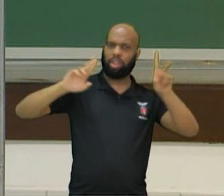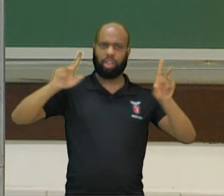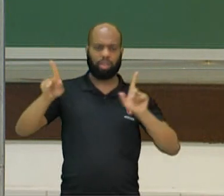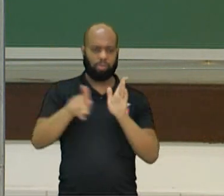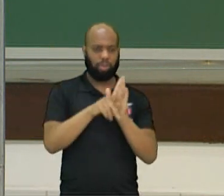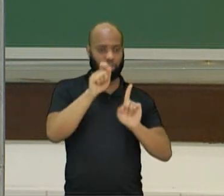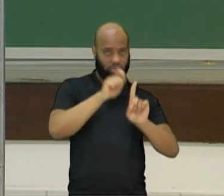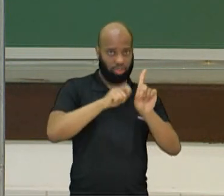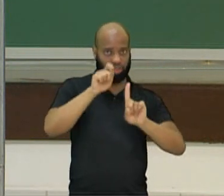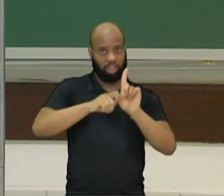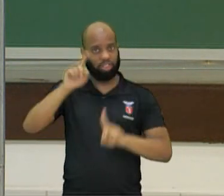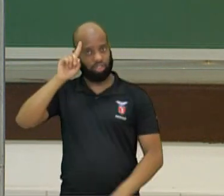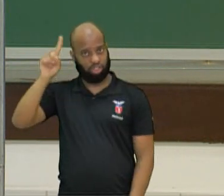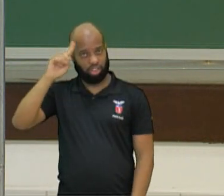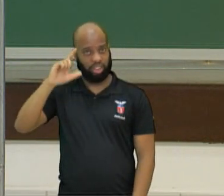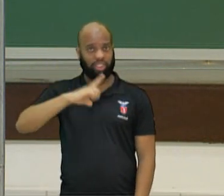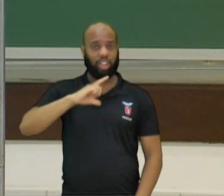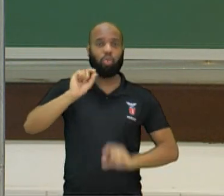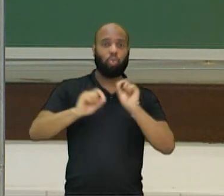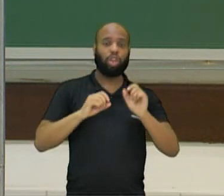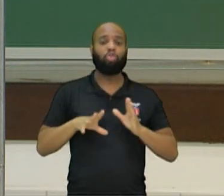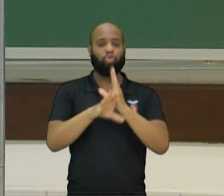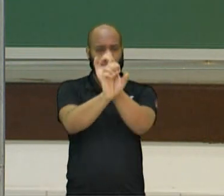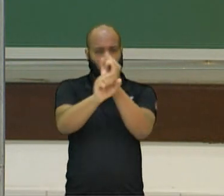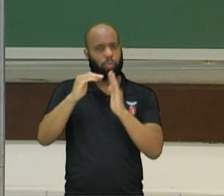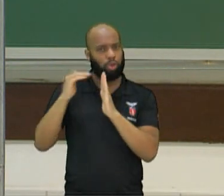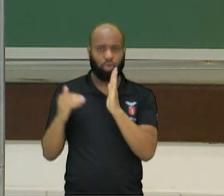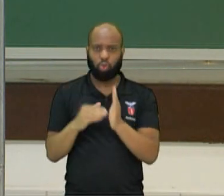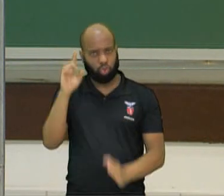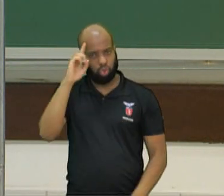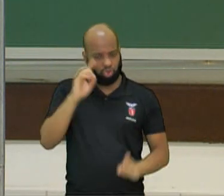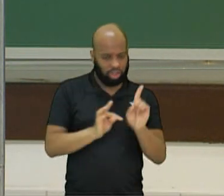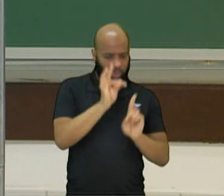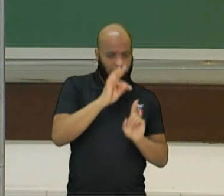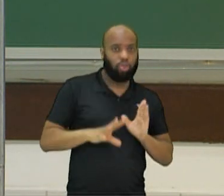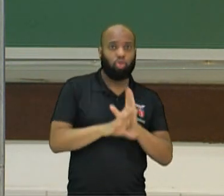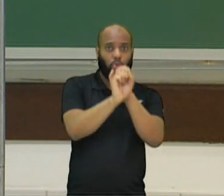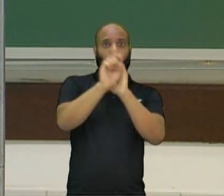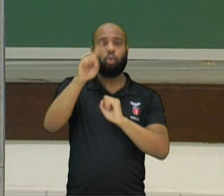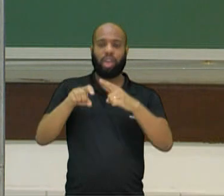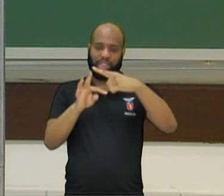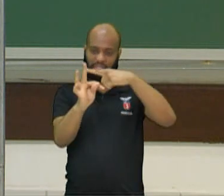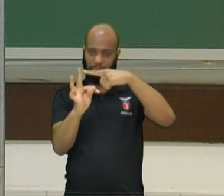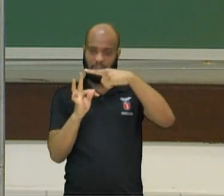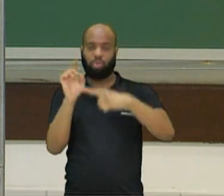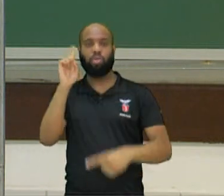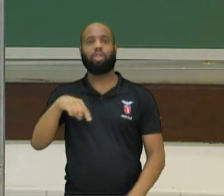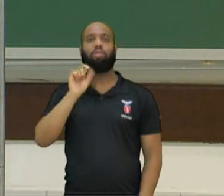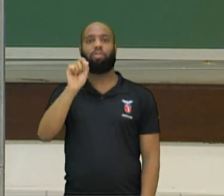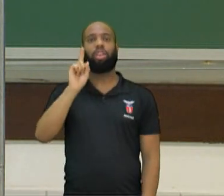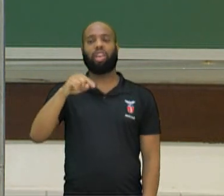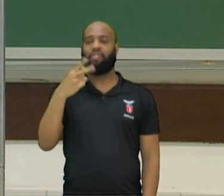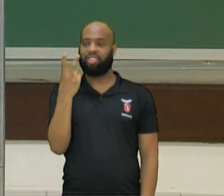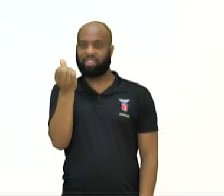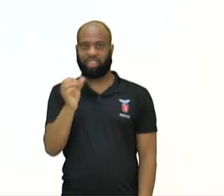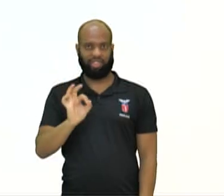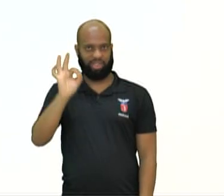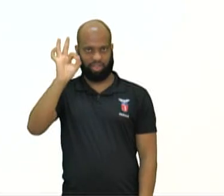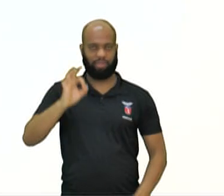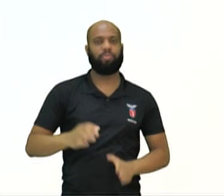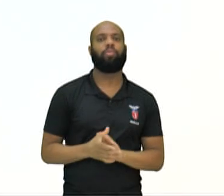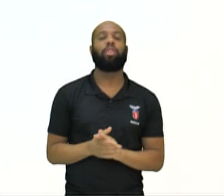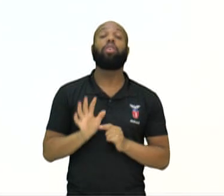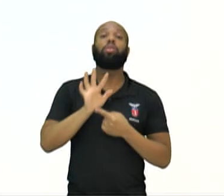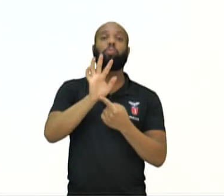mês de janeiro, a média a qual se chegou foi 26 graus Celsius. A indicação da